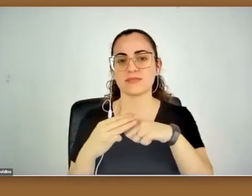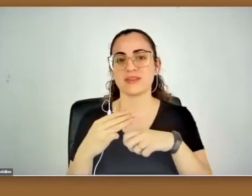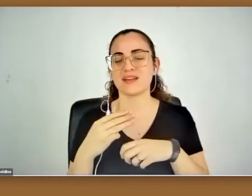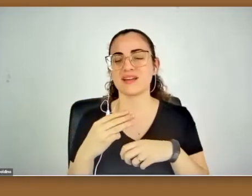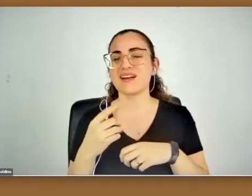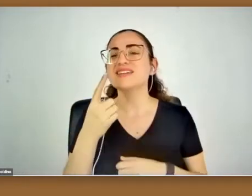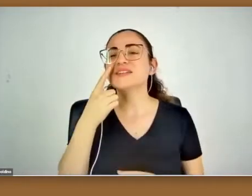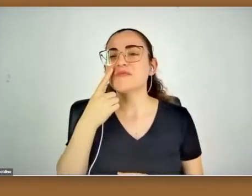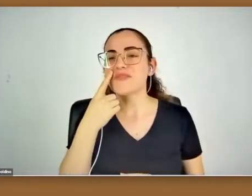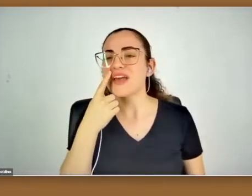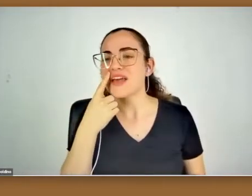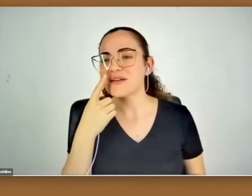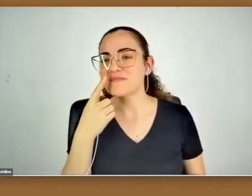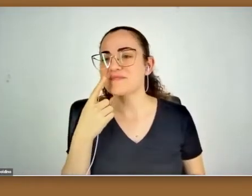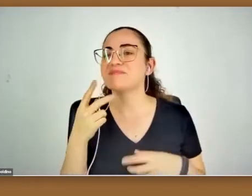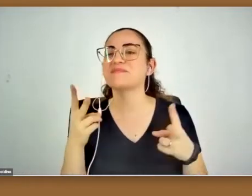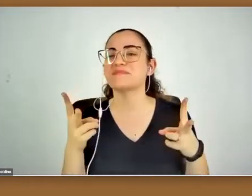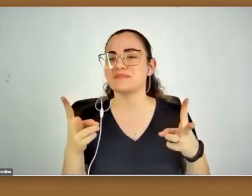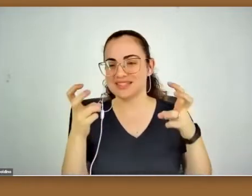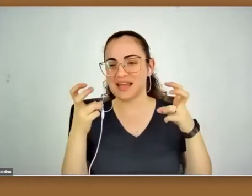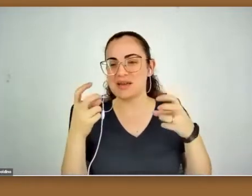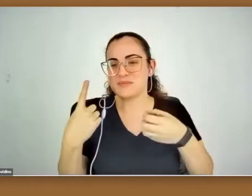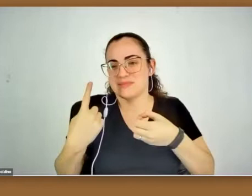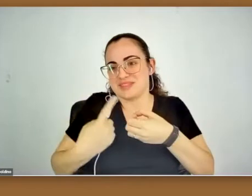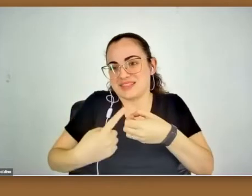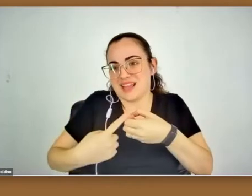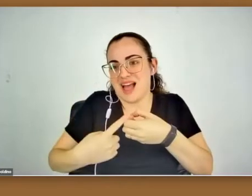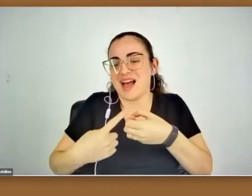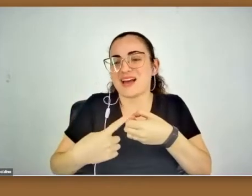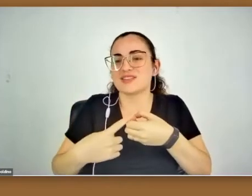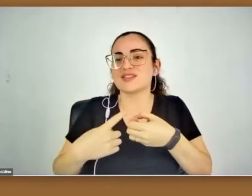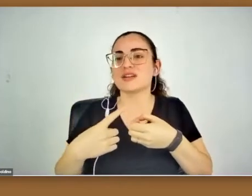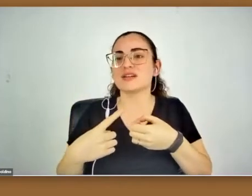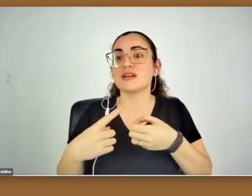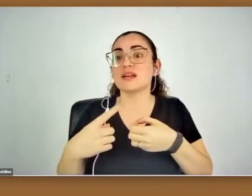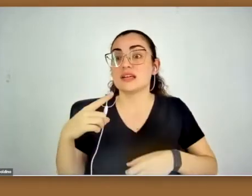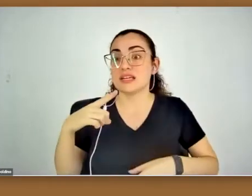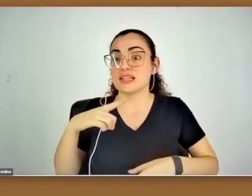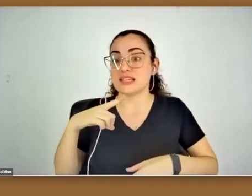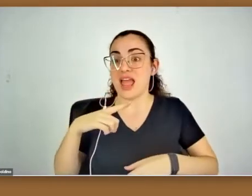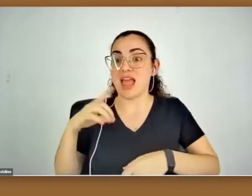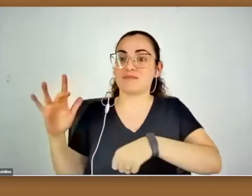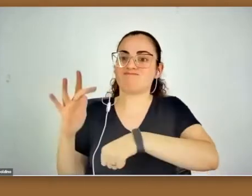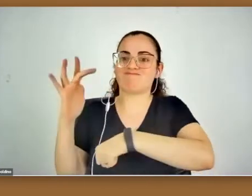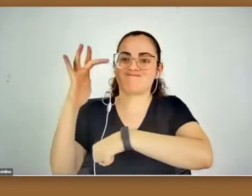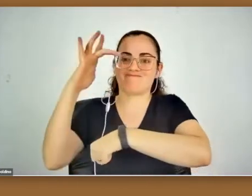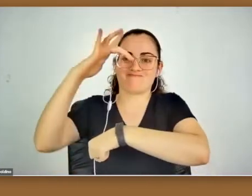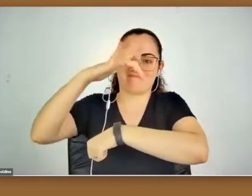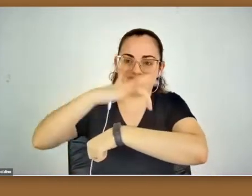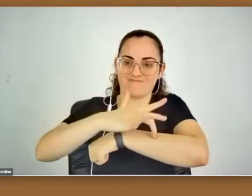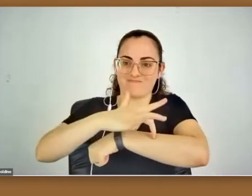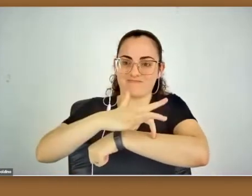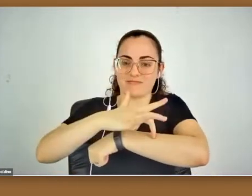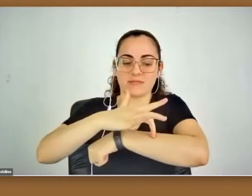em determinados períodos, muitos casos. E vão estar associados a dengue, chikungunya e Zika, principalmente aqui no